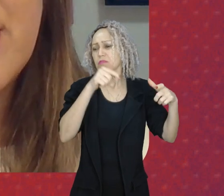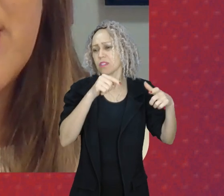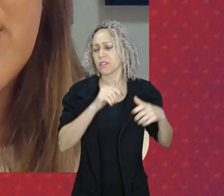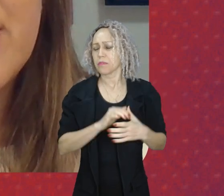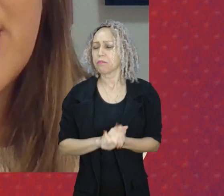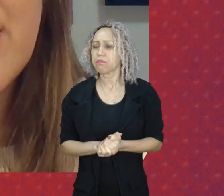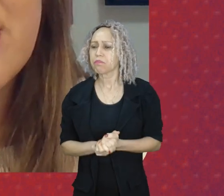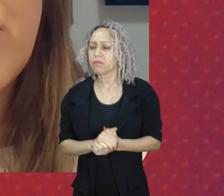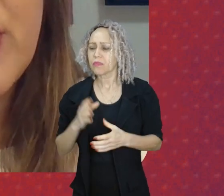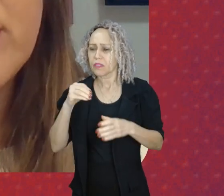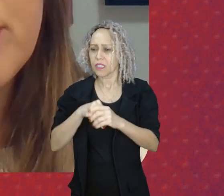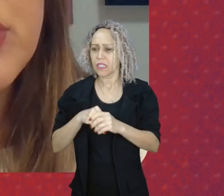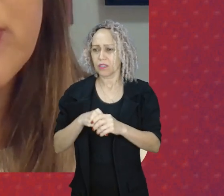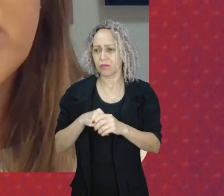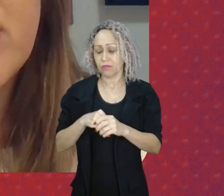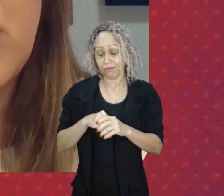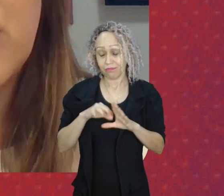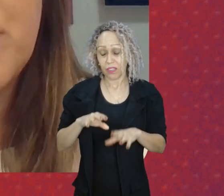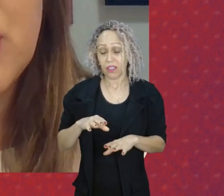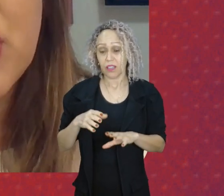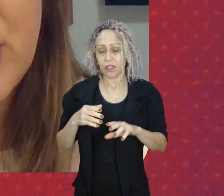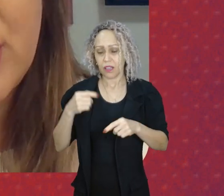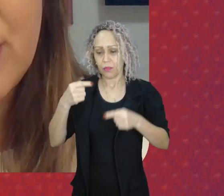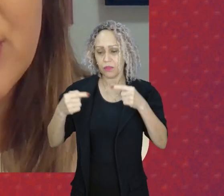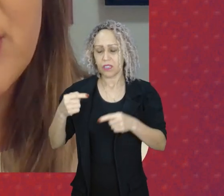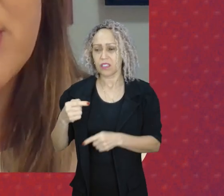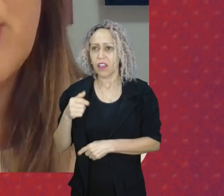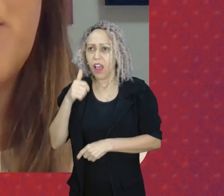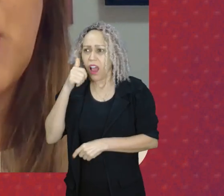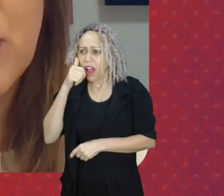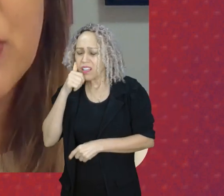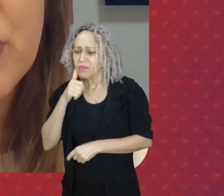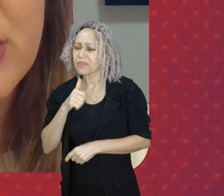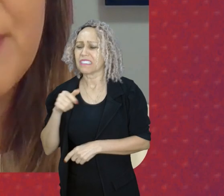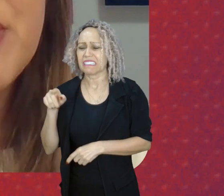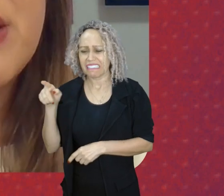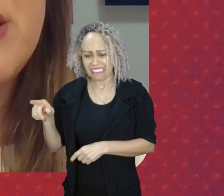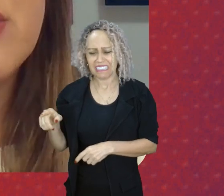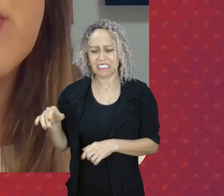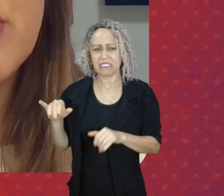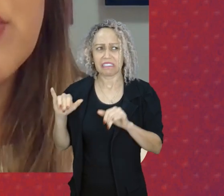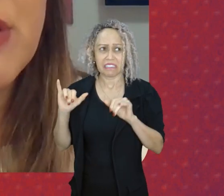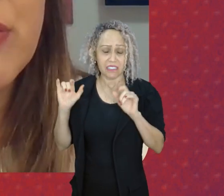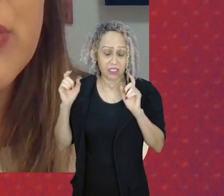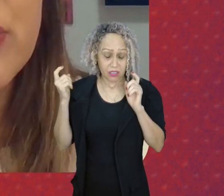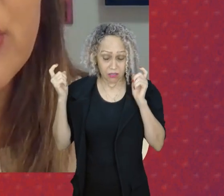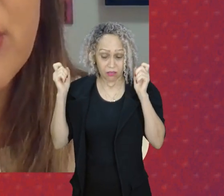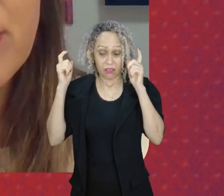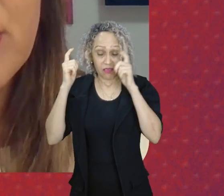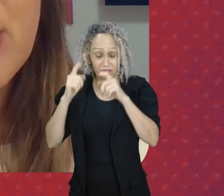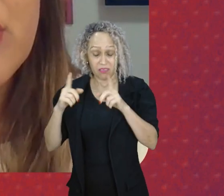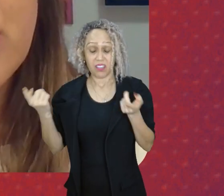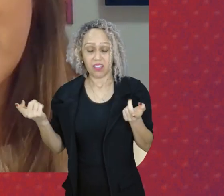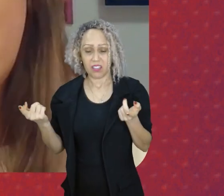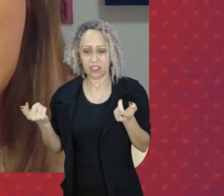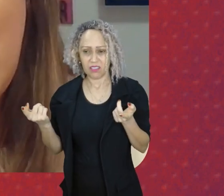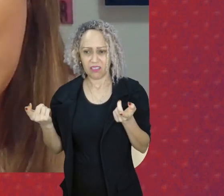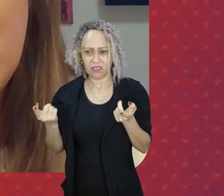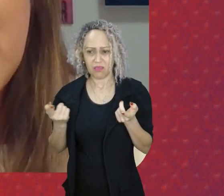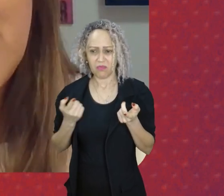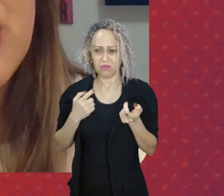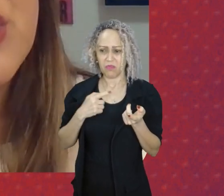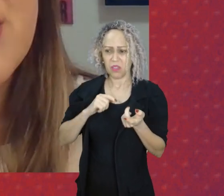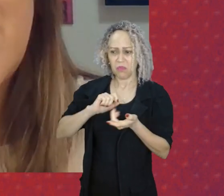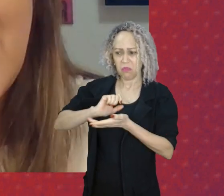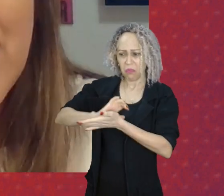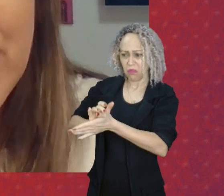ali, elas enfrentam muitos estereótipos de gênero que lhes são impostos, né, e isso vem de uma construção